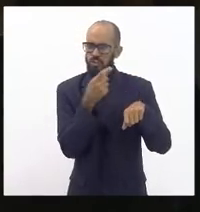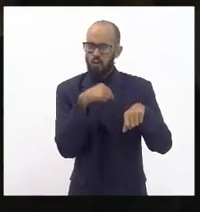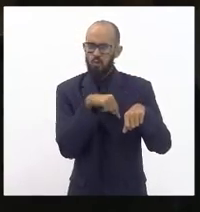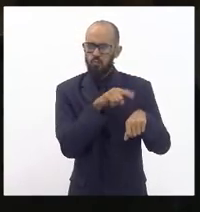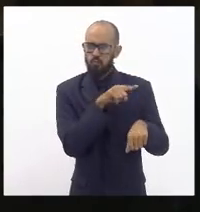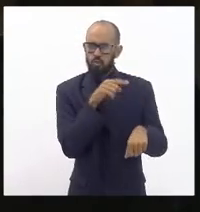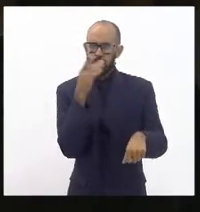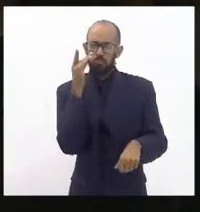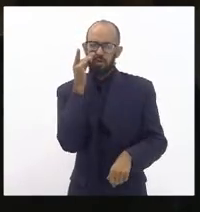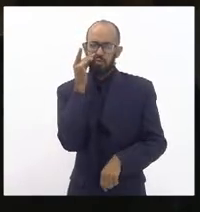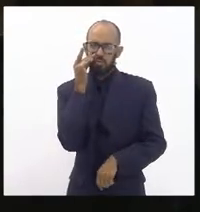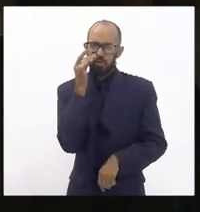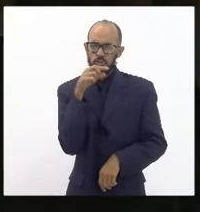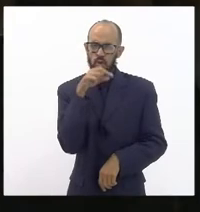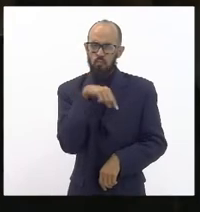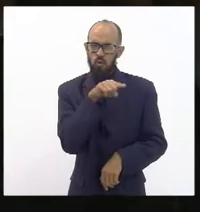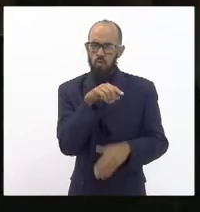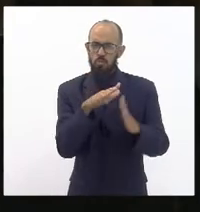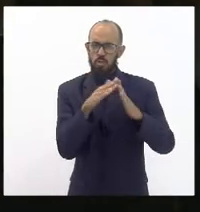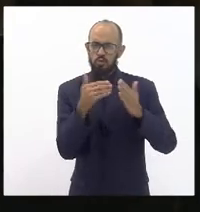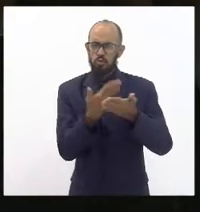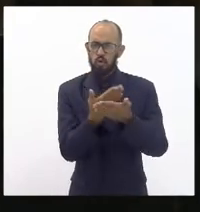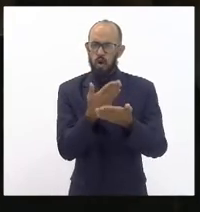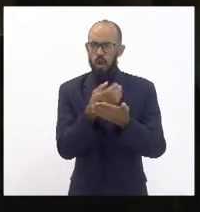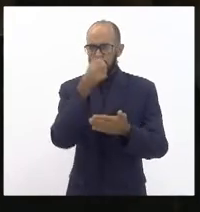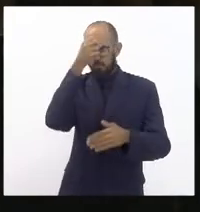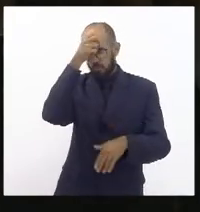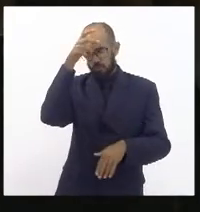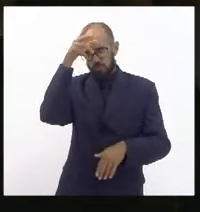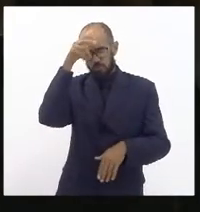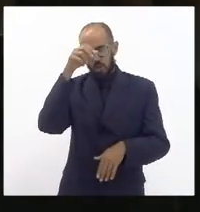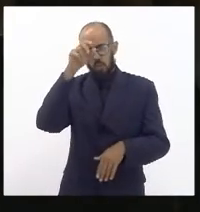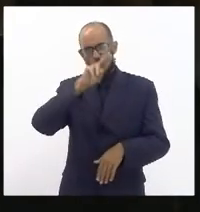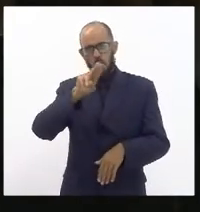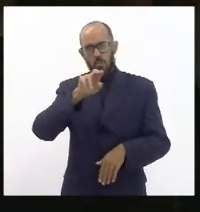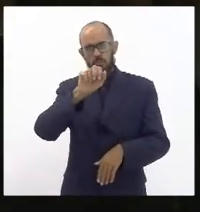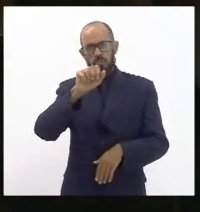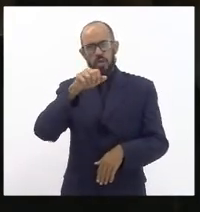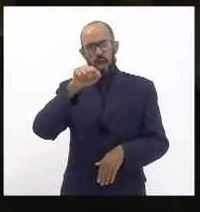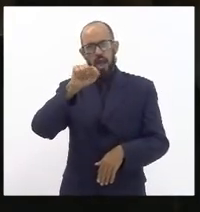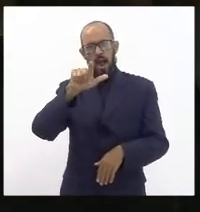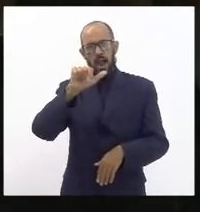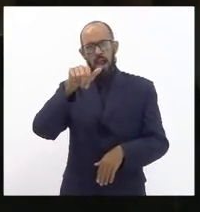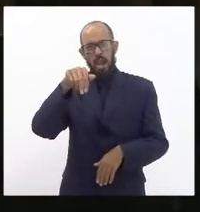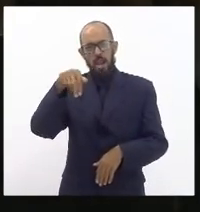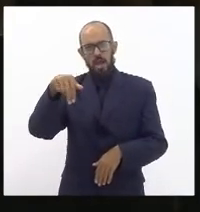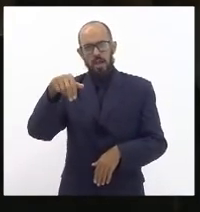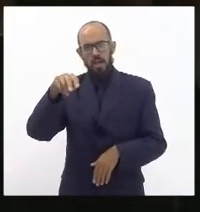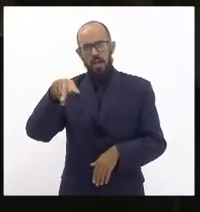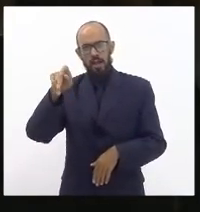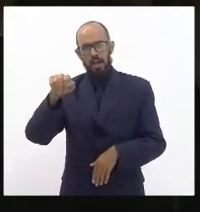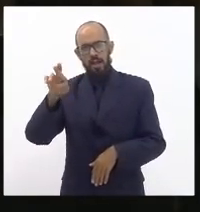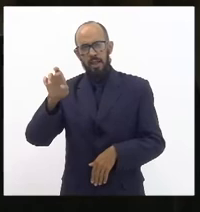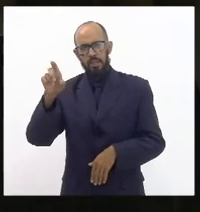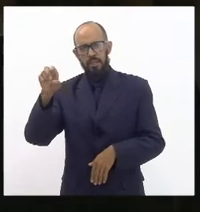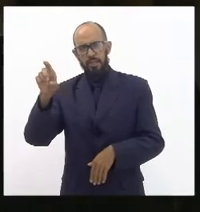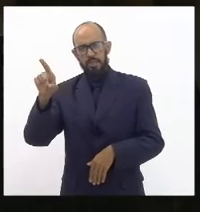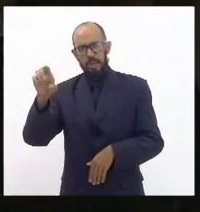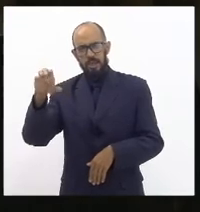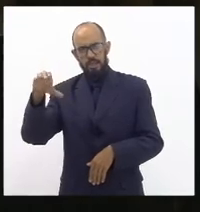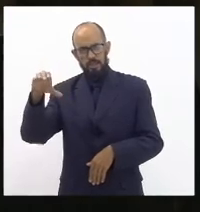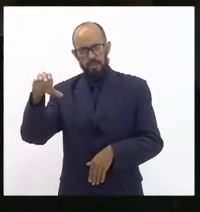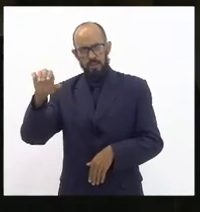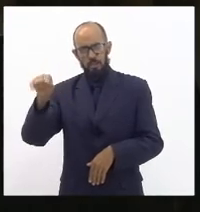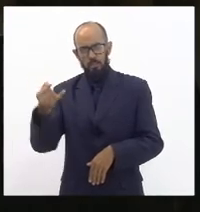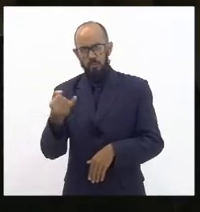ver de perto em uma das unidades uma escola municipal chamada Allan Kardec é aonde eu já Aproveitei também a oportunidade e